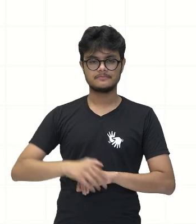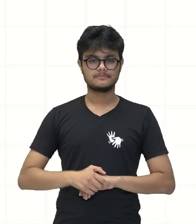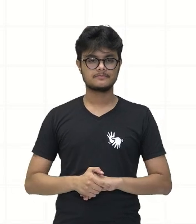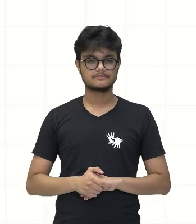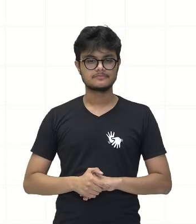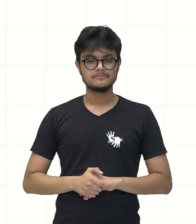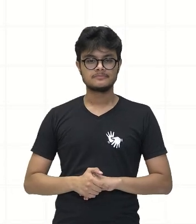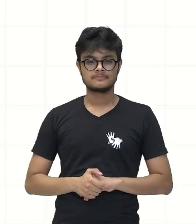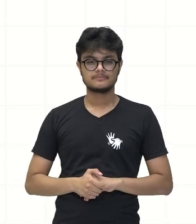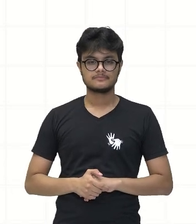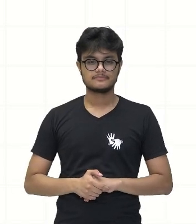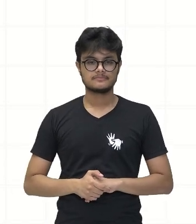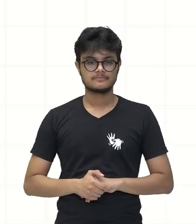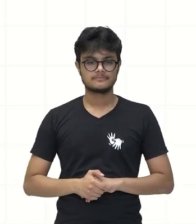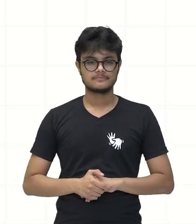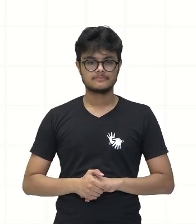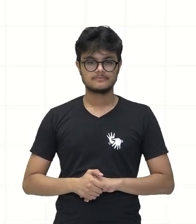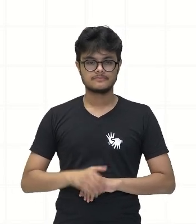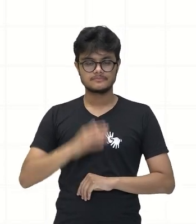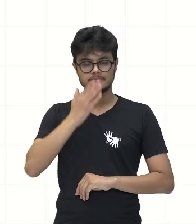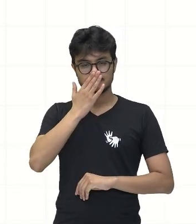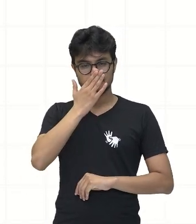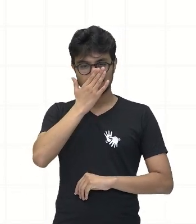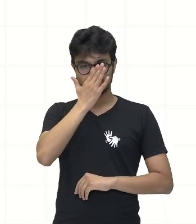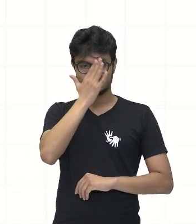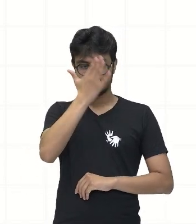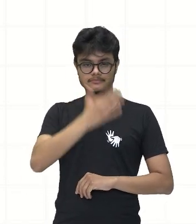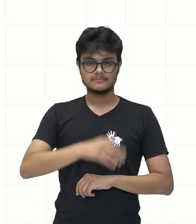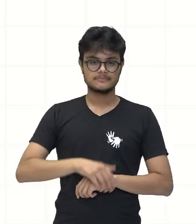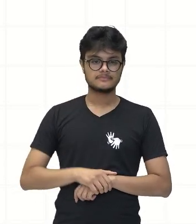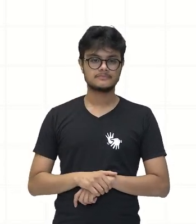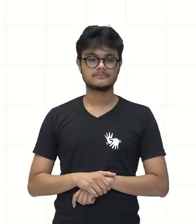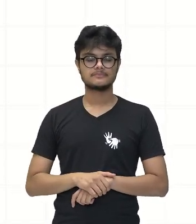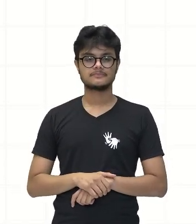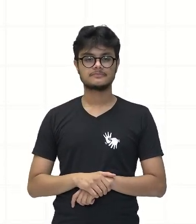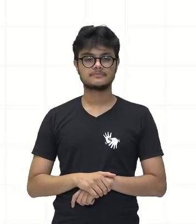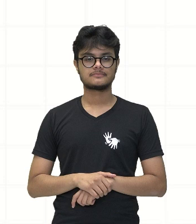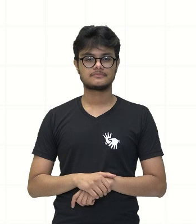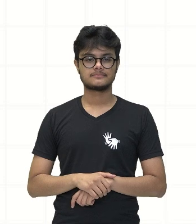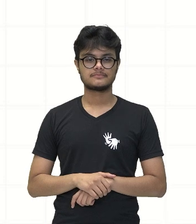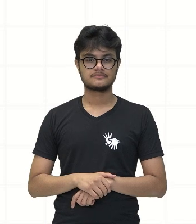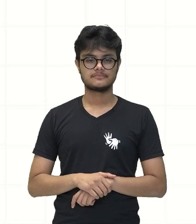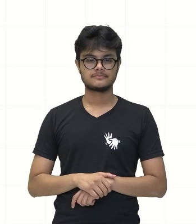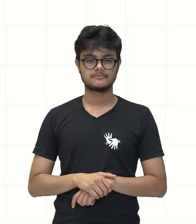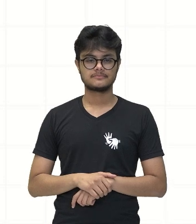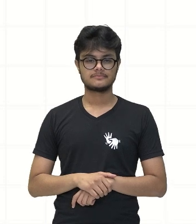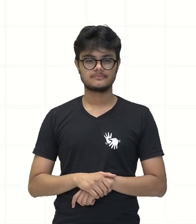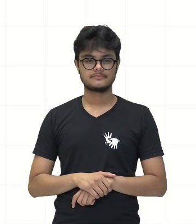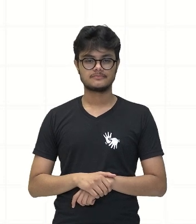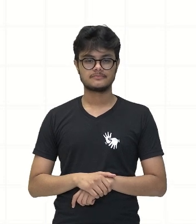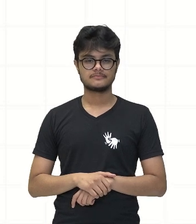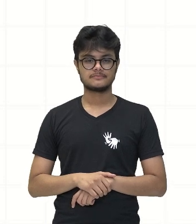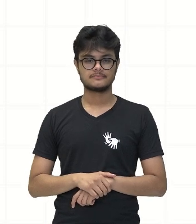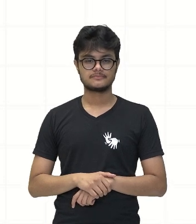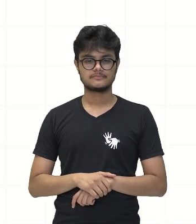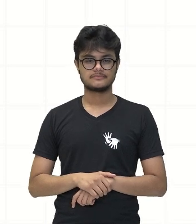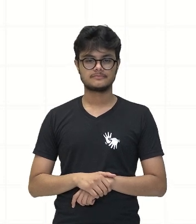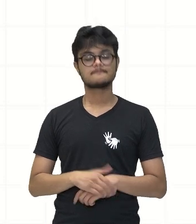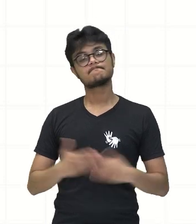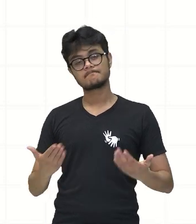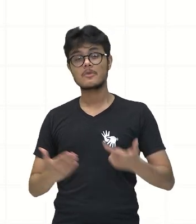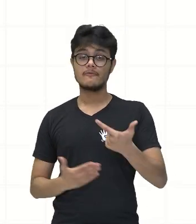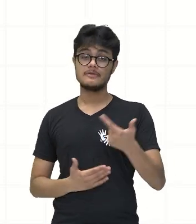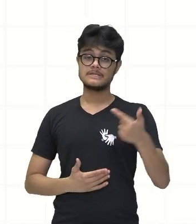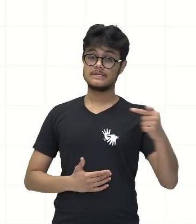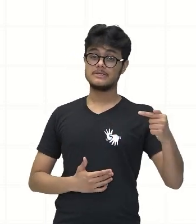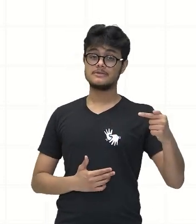2 novamente, vai dar 54. Dividido por 2 novamente, 27. 27 eu já não posso dividir